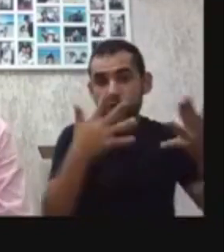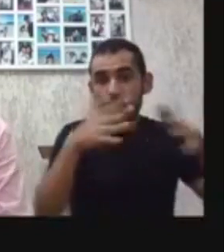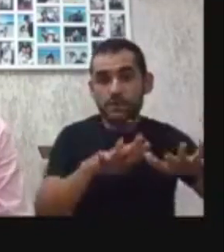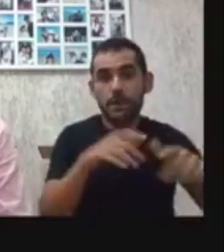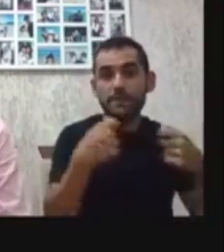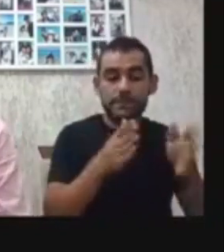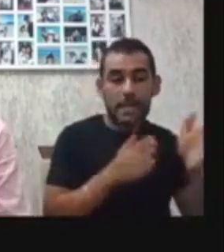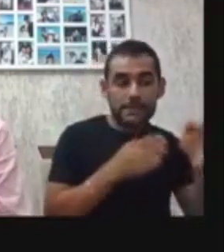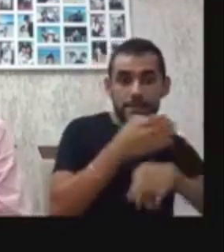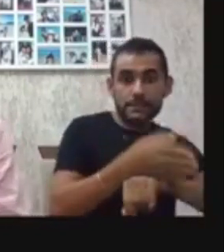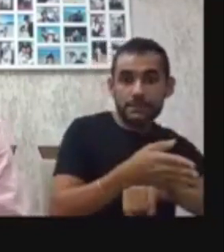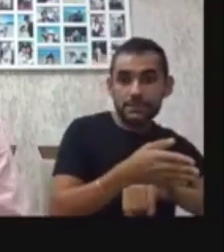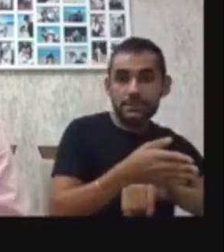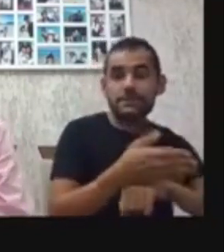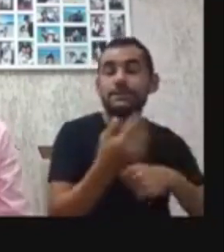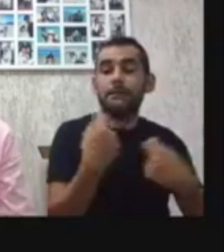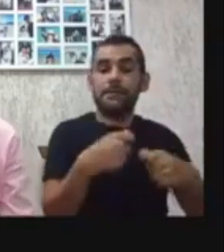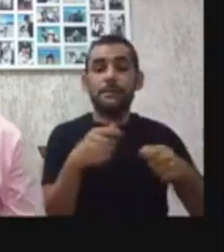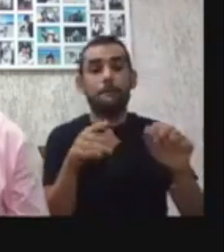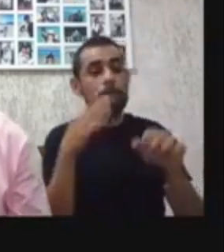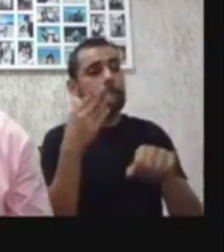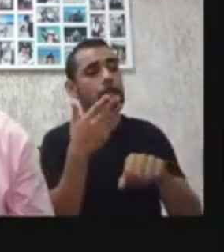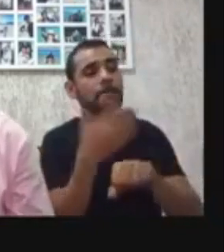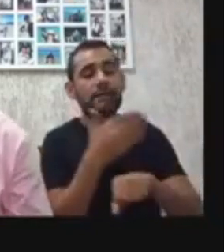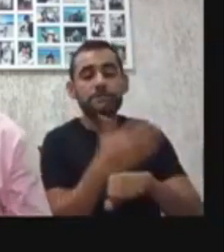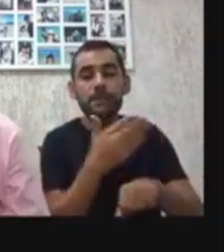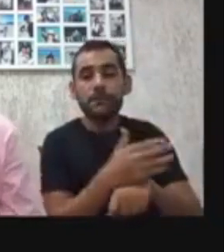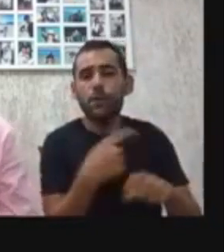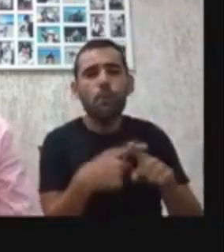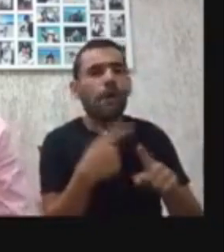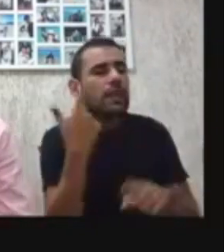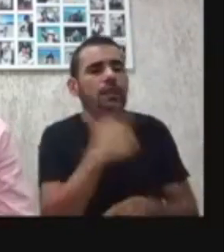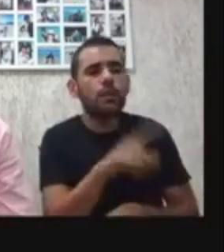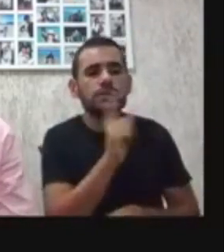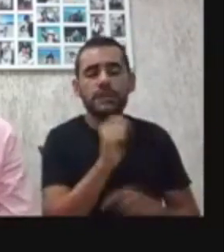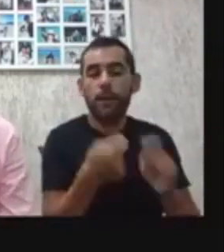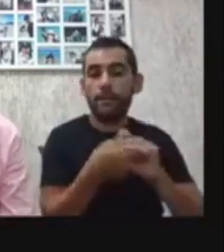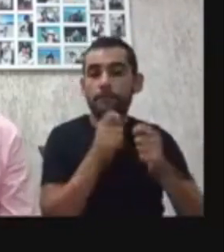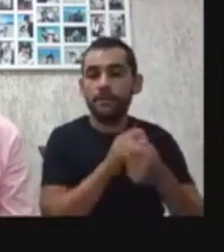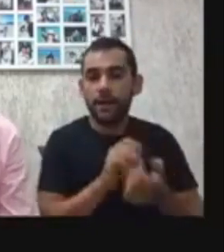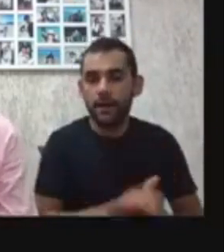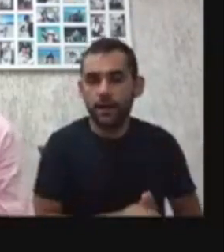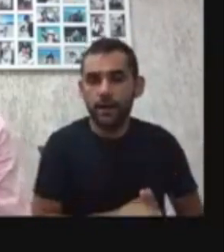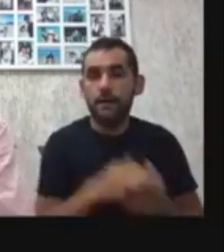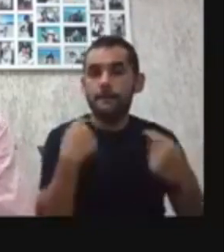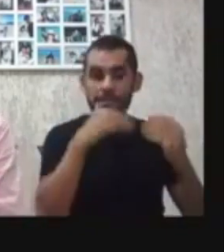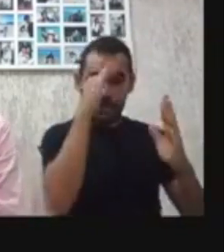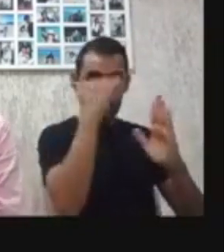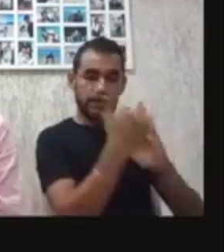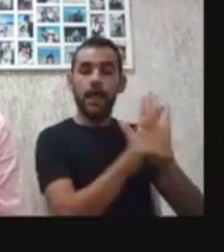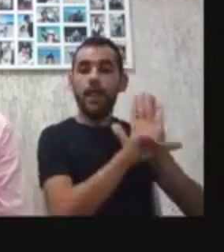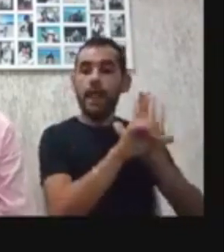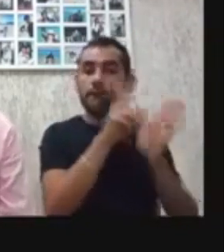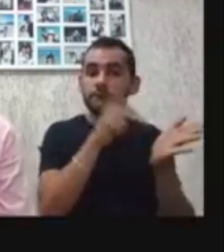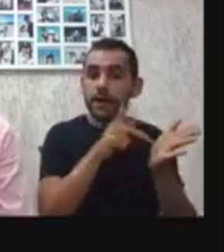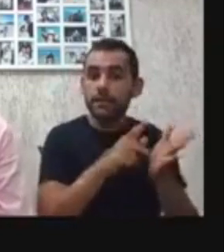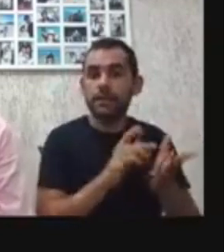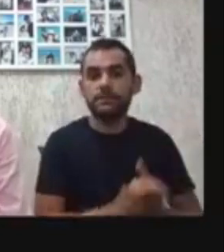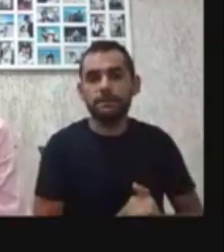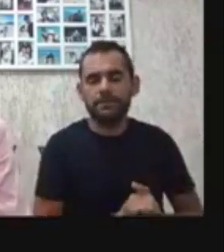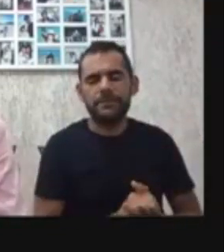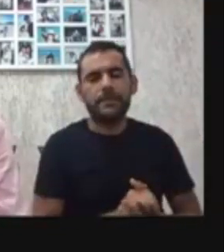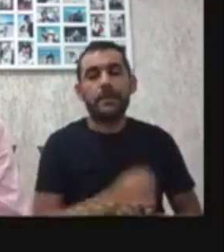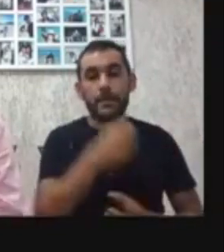tem que ter adaptação, então por que não adaptar, sabe? Então a gente tem que cumprir a lei, essa que é a verdade. E nós,